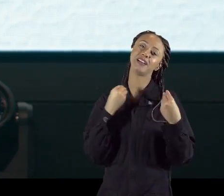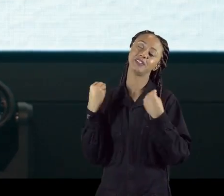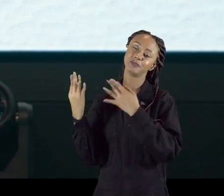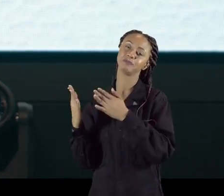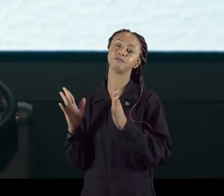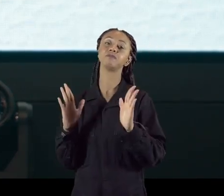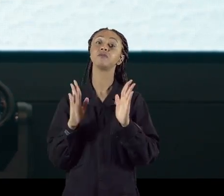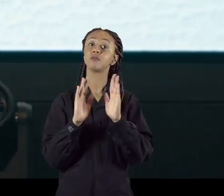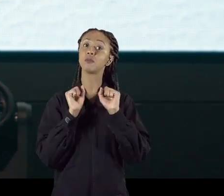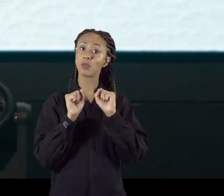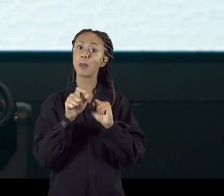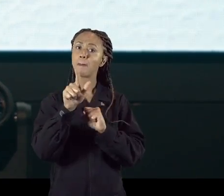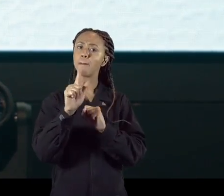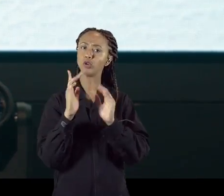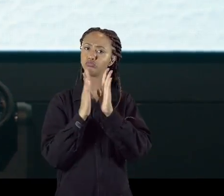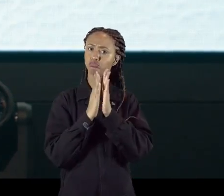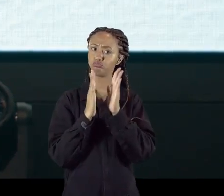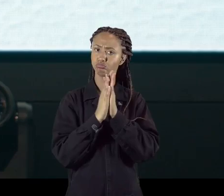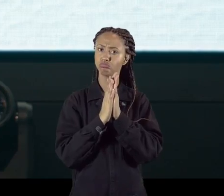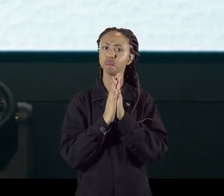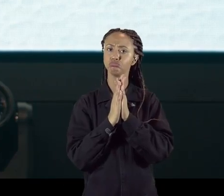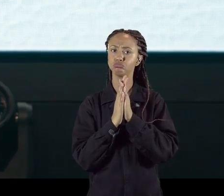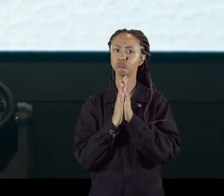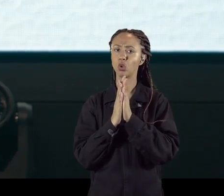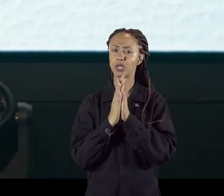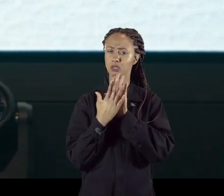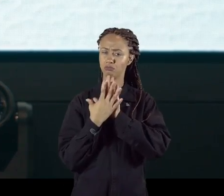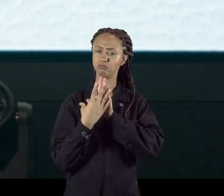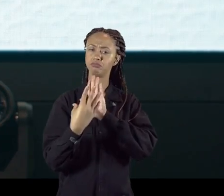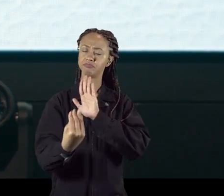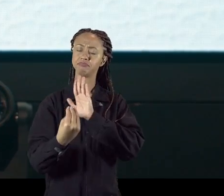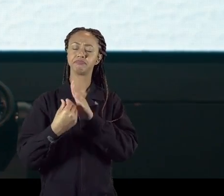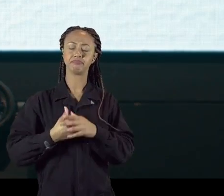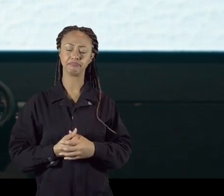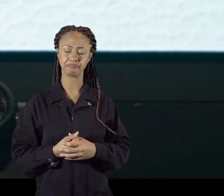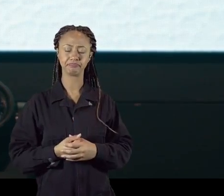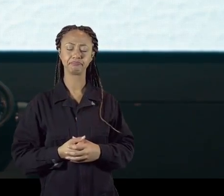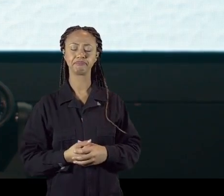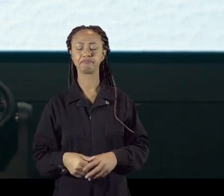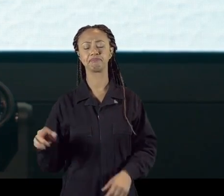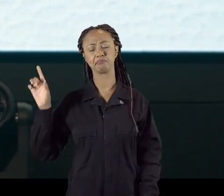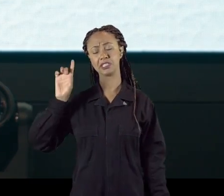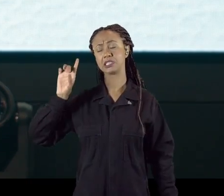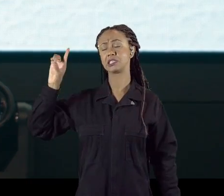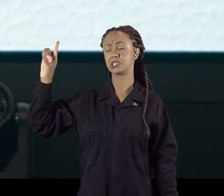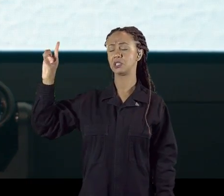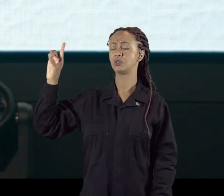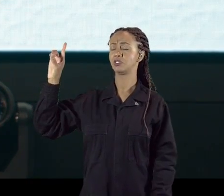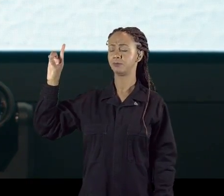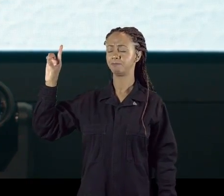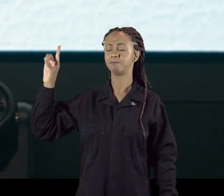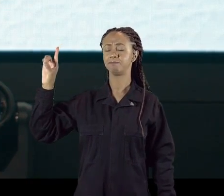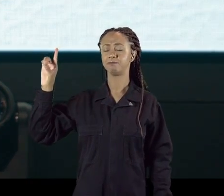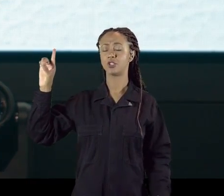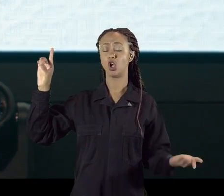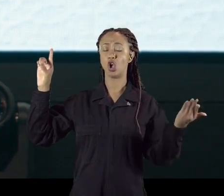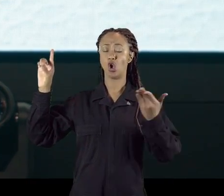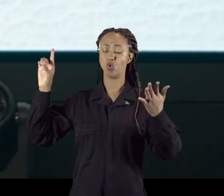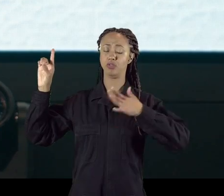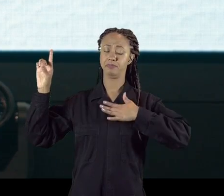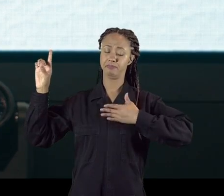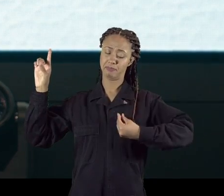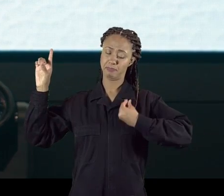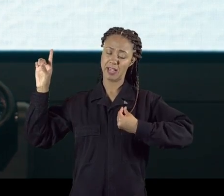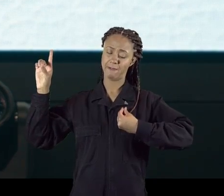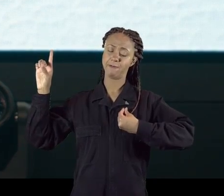e põe a tua mão no coração você que tá fazendo essa oração diga adeus e hoje eu quero entregar